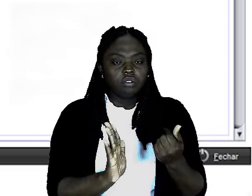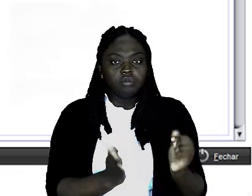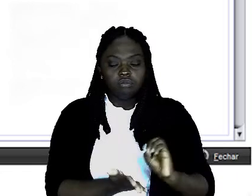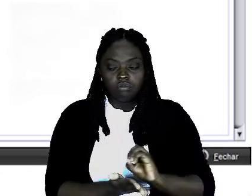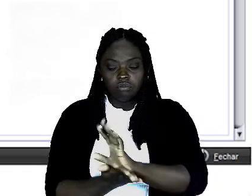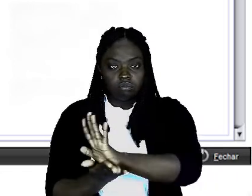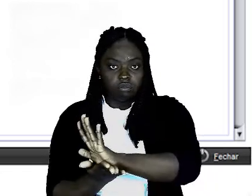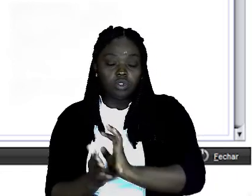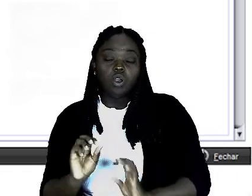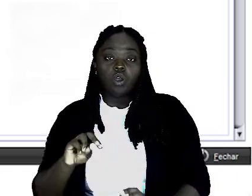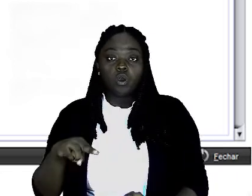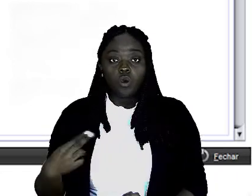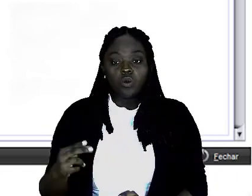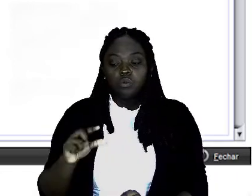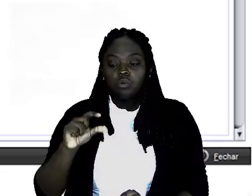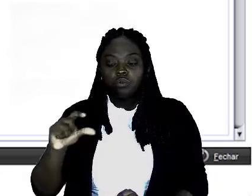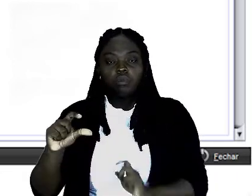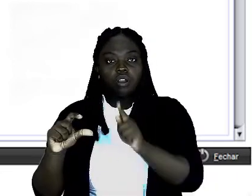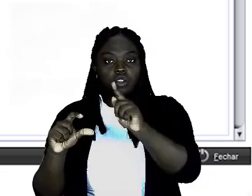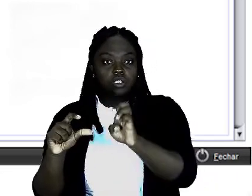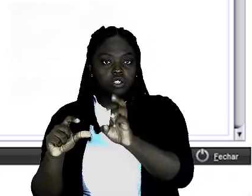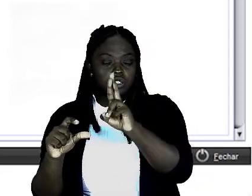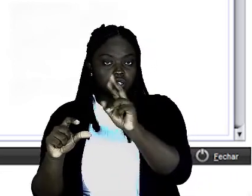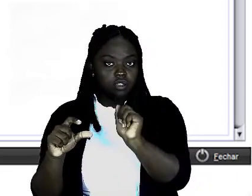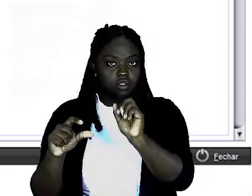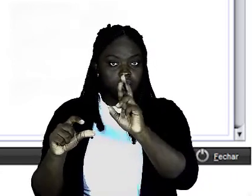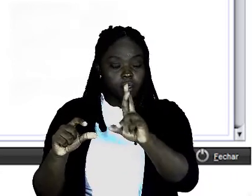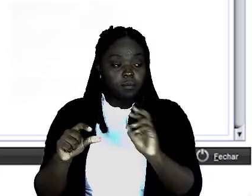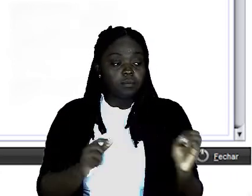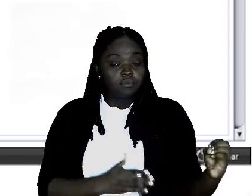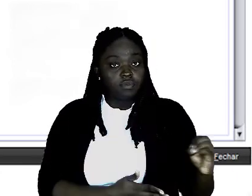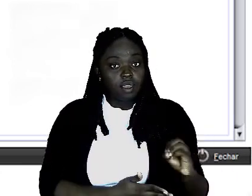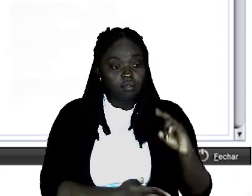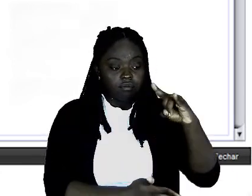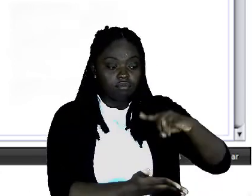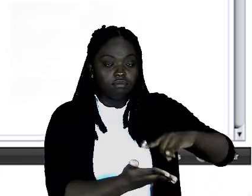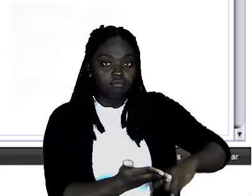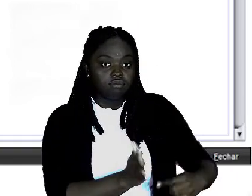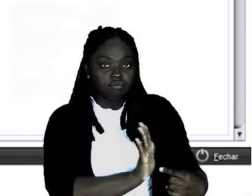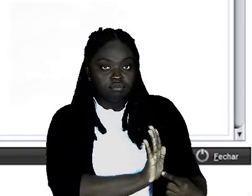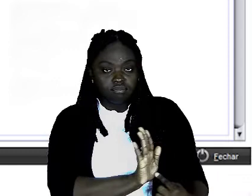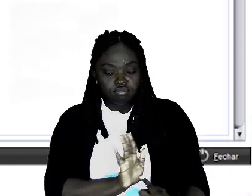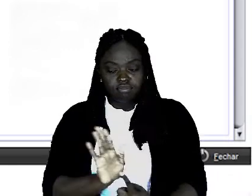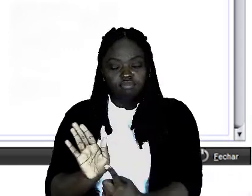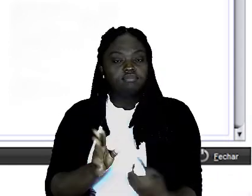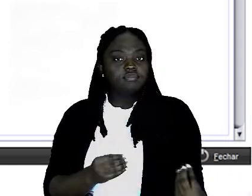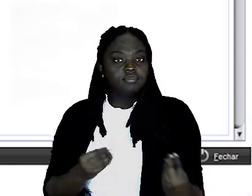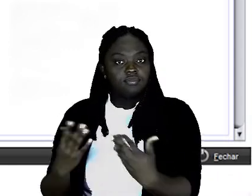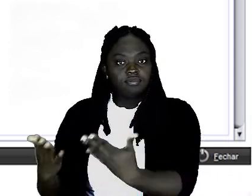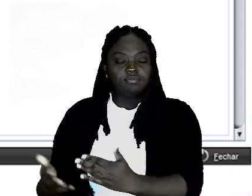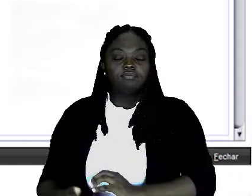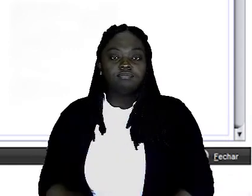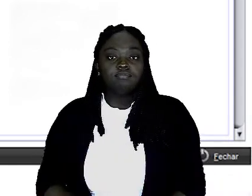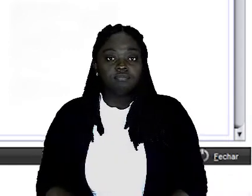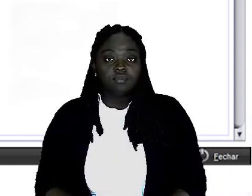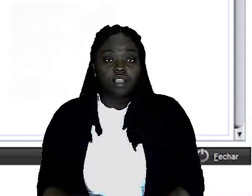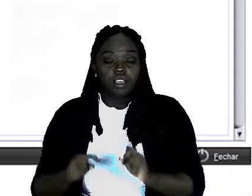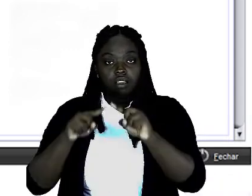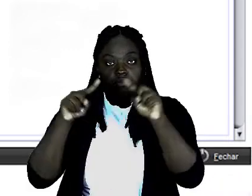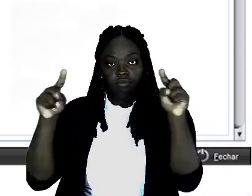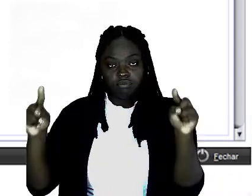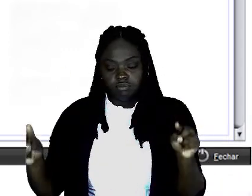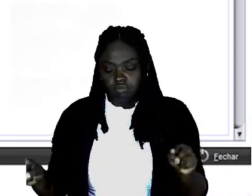ou Gerar, Enviar Prestação de Contas, conforme o caso. E clique no